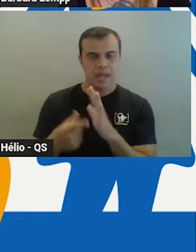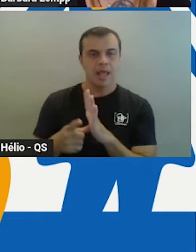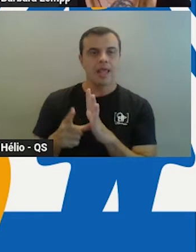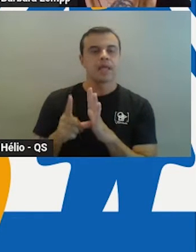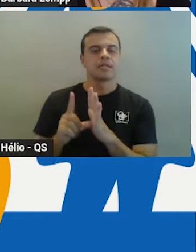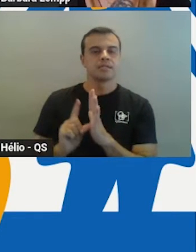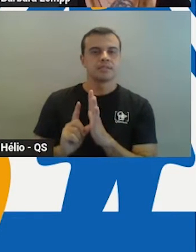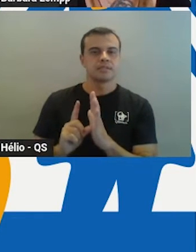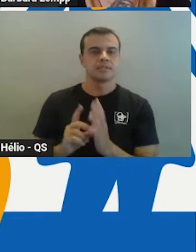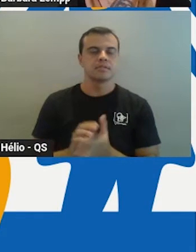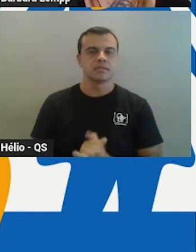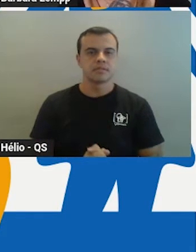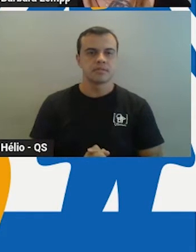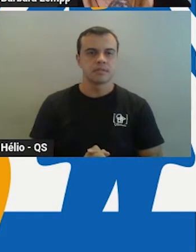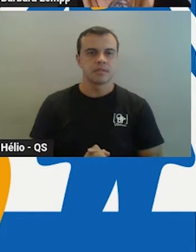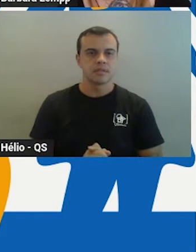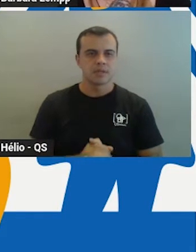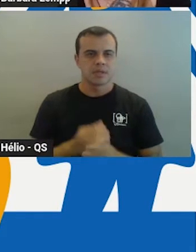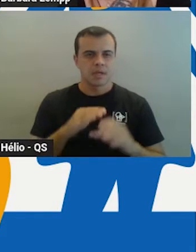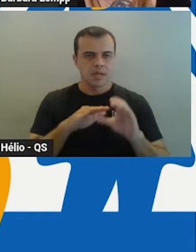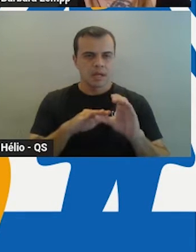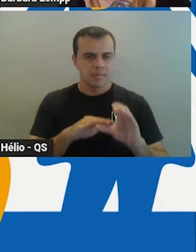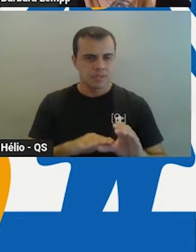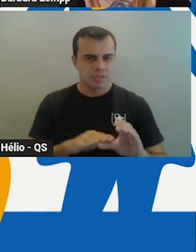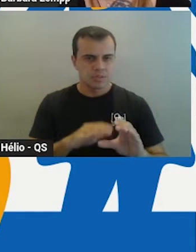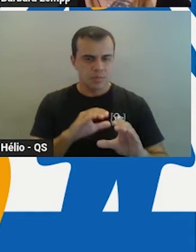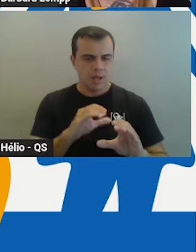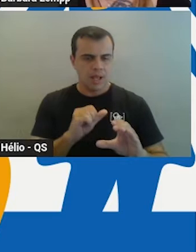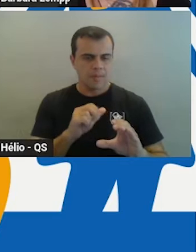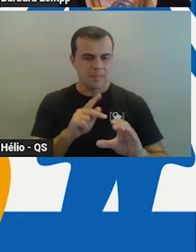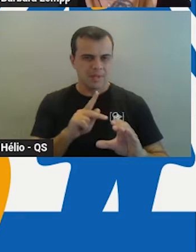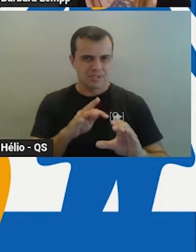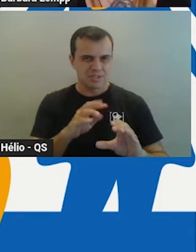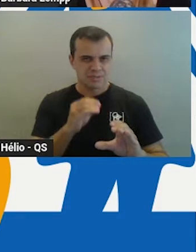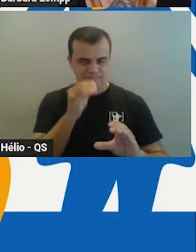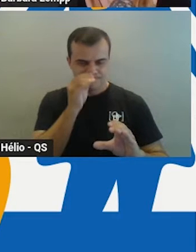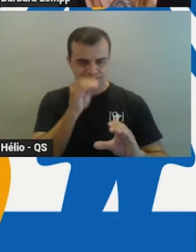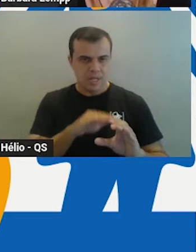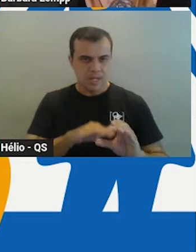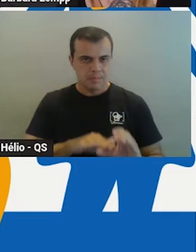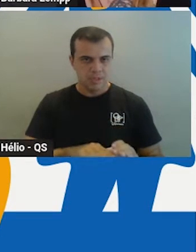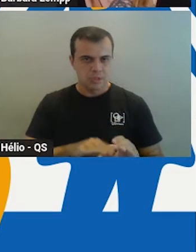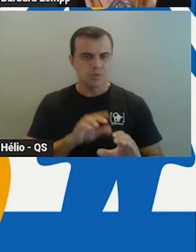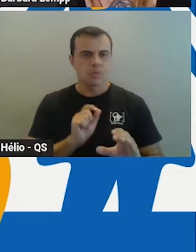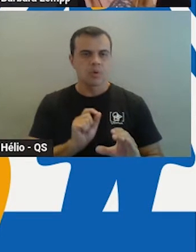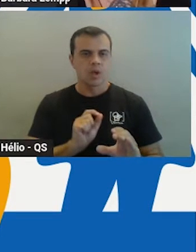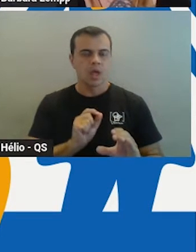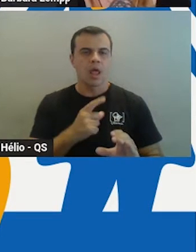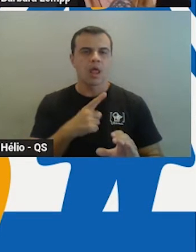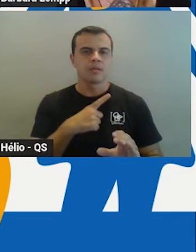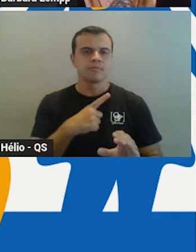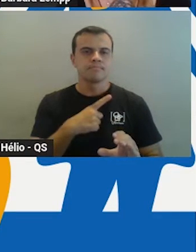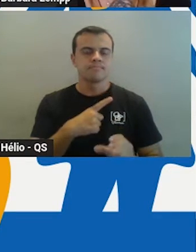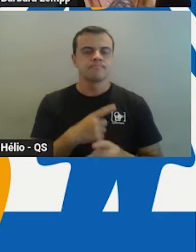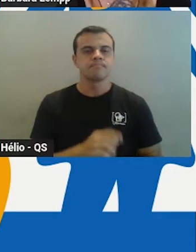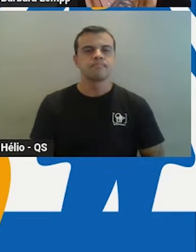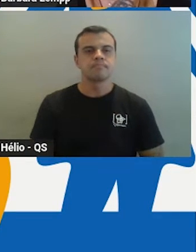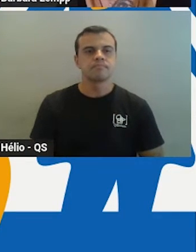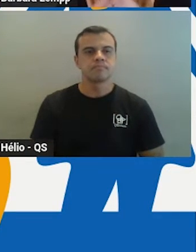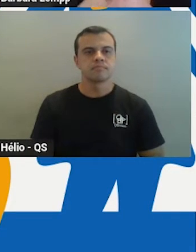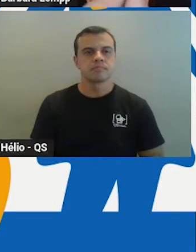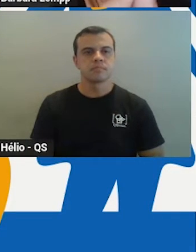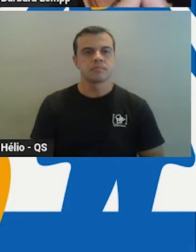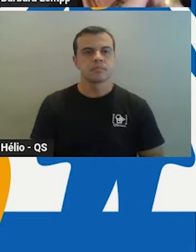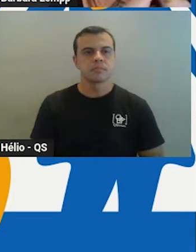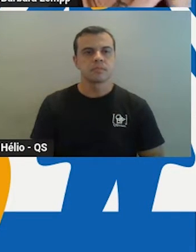anterior, o capacitismo é, é uma é um